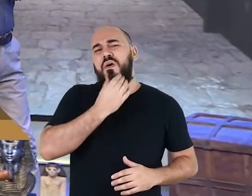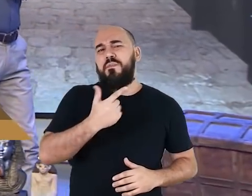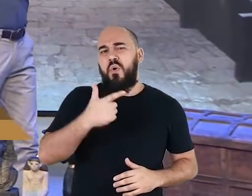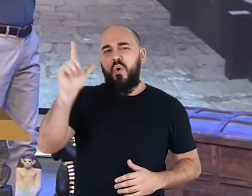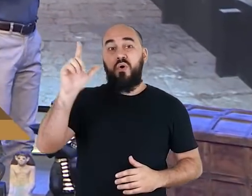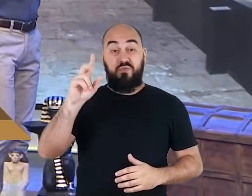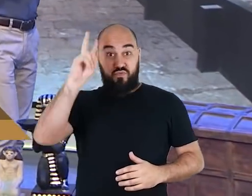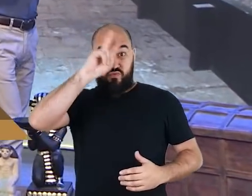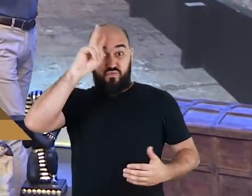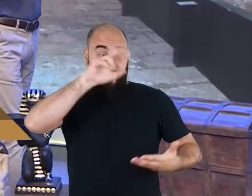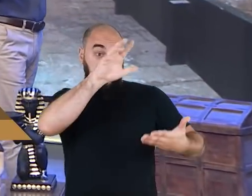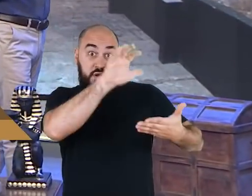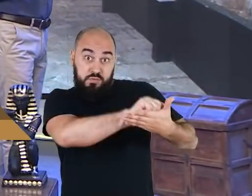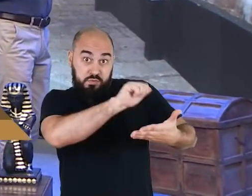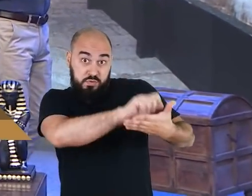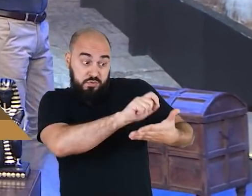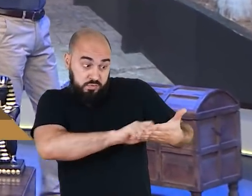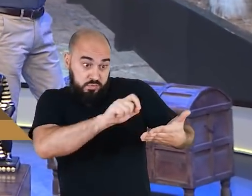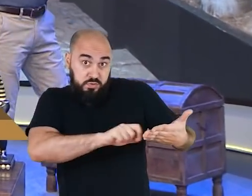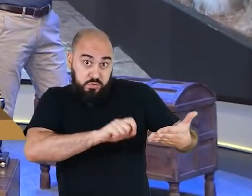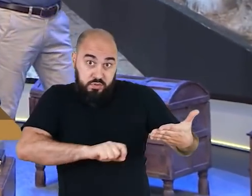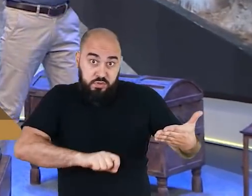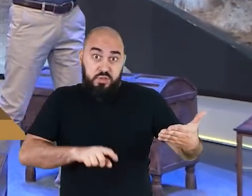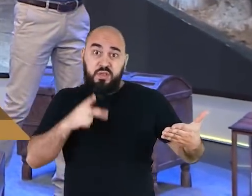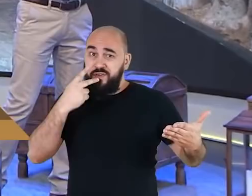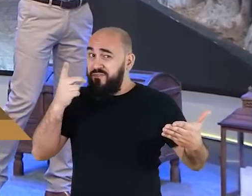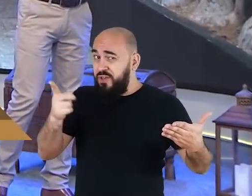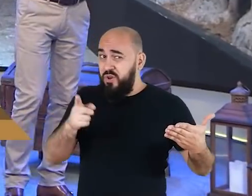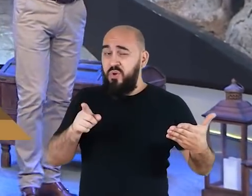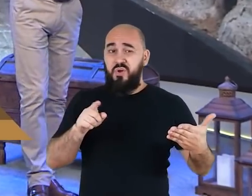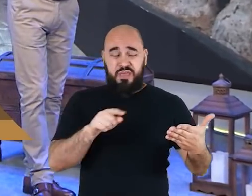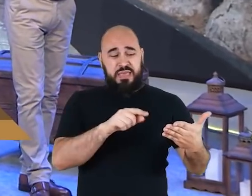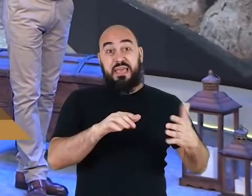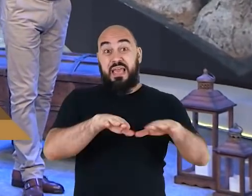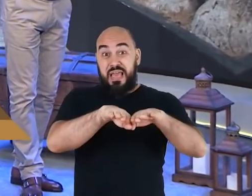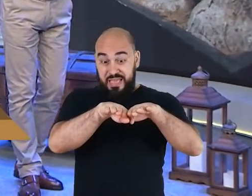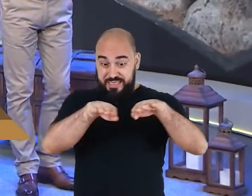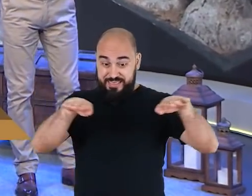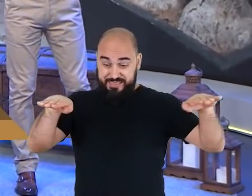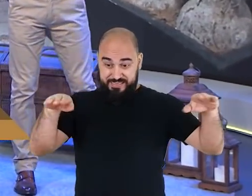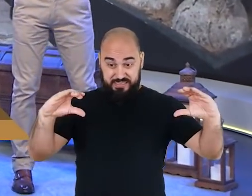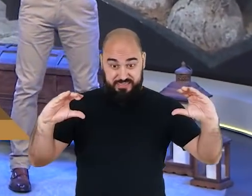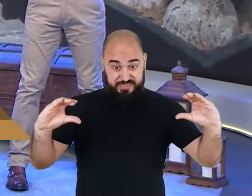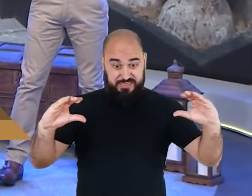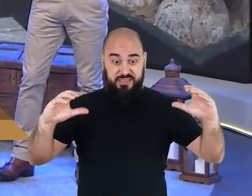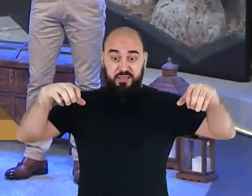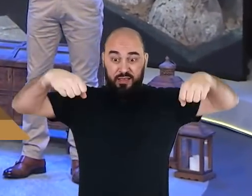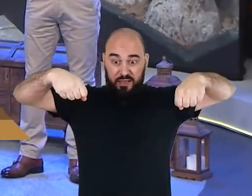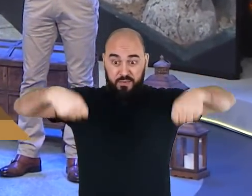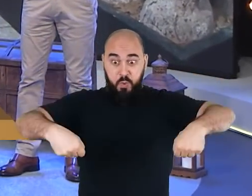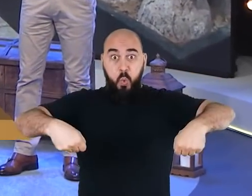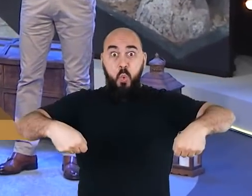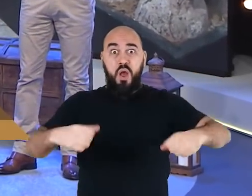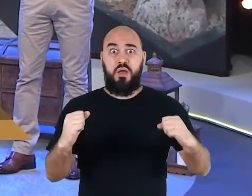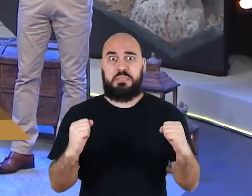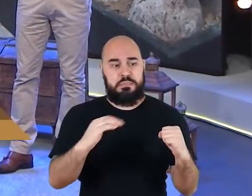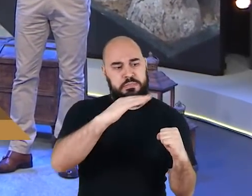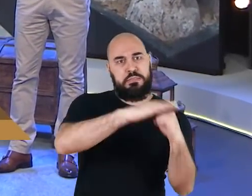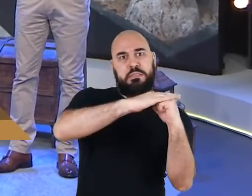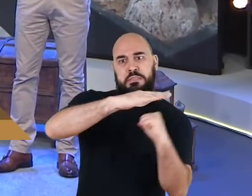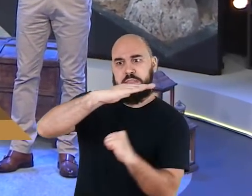historiador grego do primeiro século a.C., ele também declarou que as plataformas nas quais os jardins suspensos da